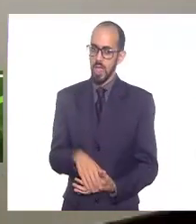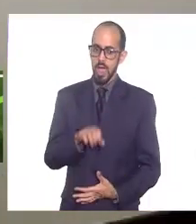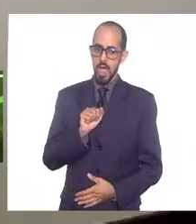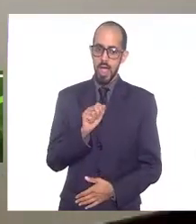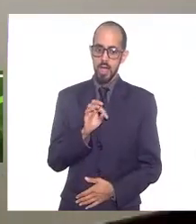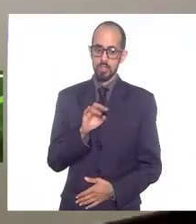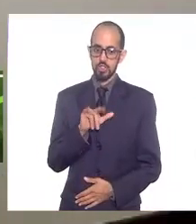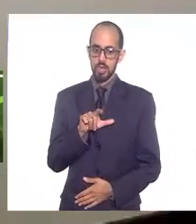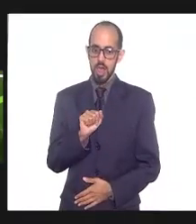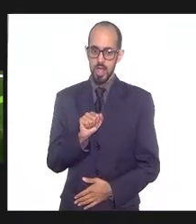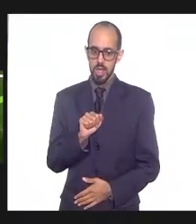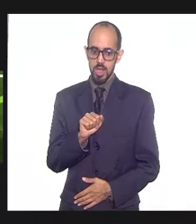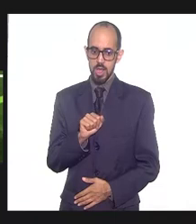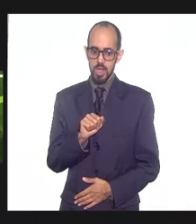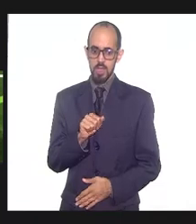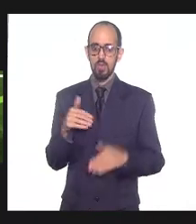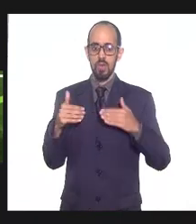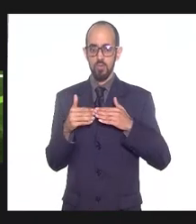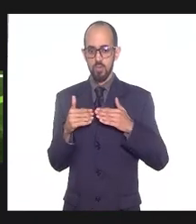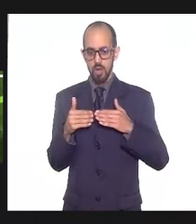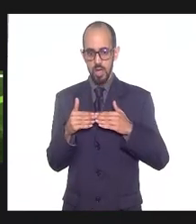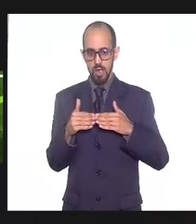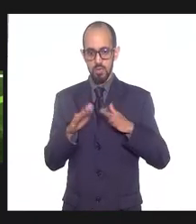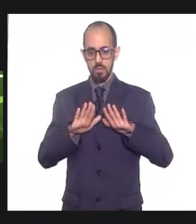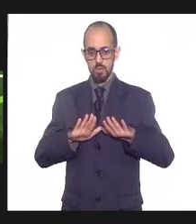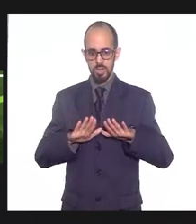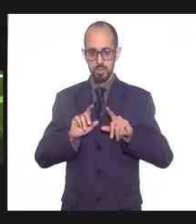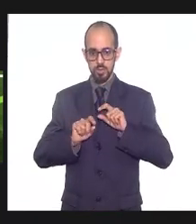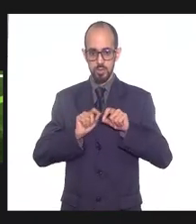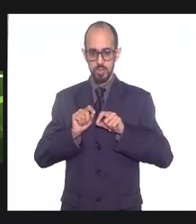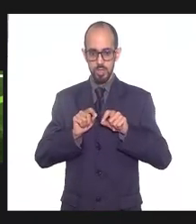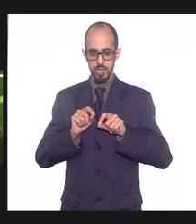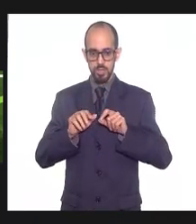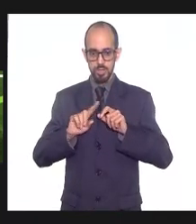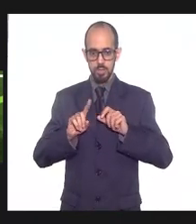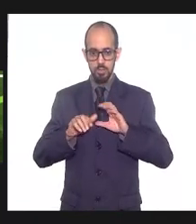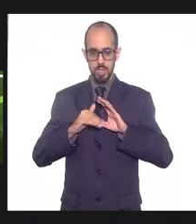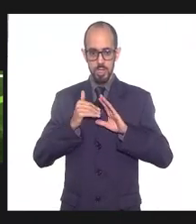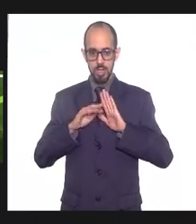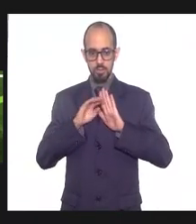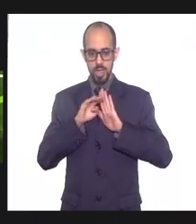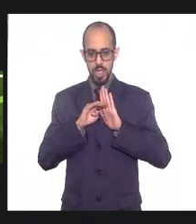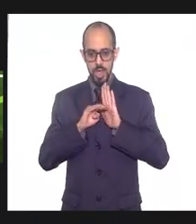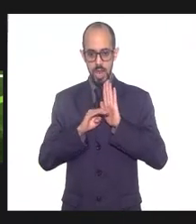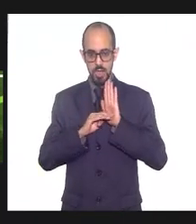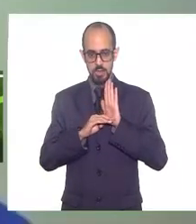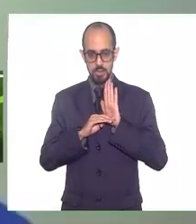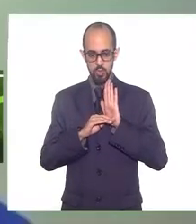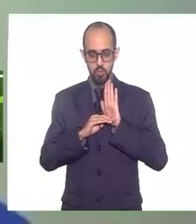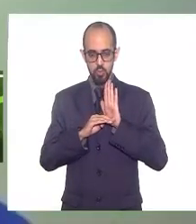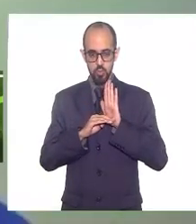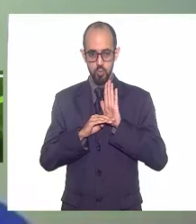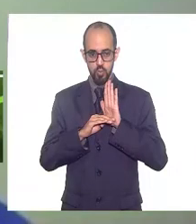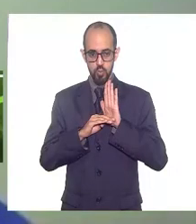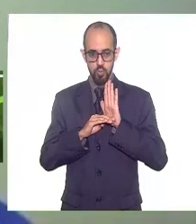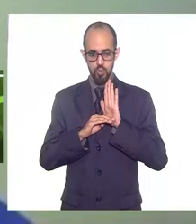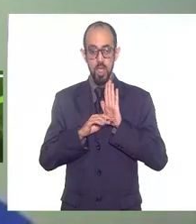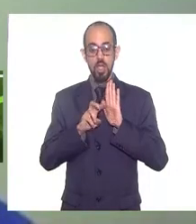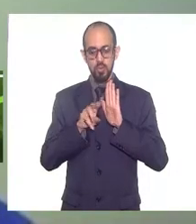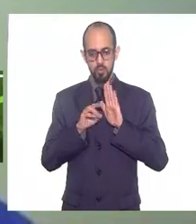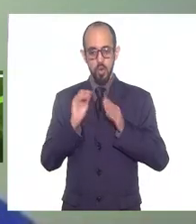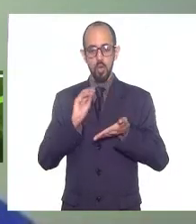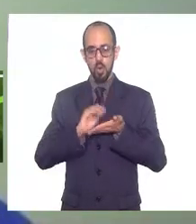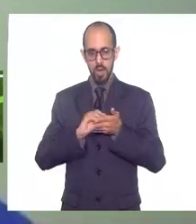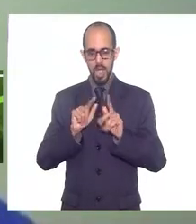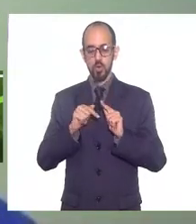Átila Nunes. É favorável. Eles não mandaram a relação, não, né? Nenhum deles. Eu vou colocar no nosso grupo